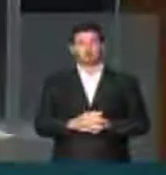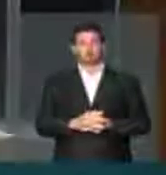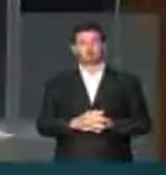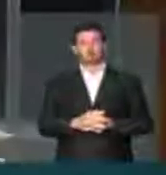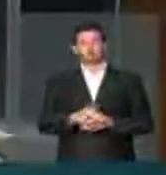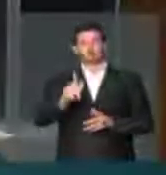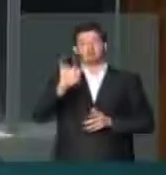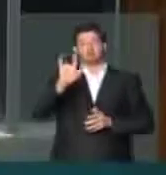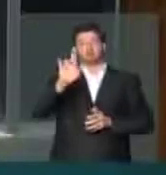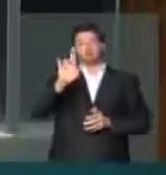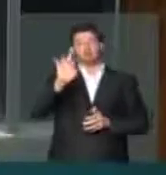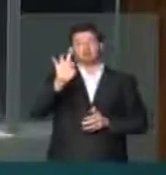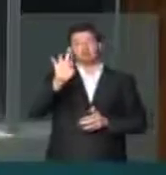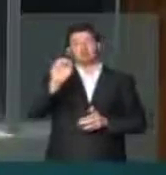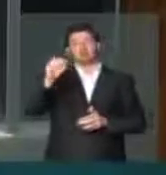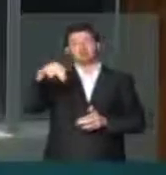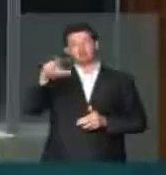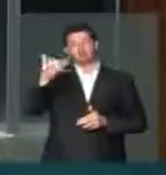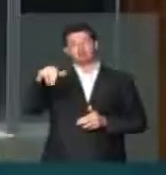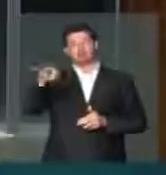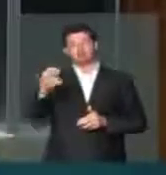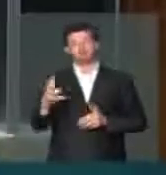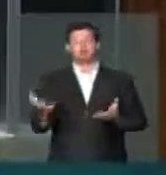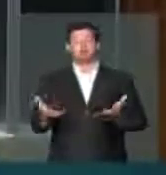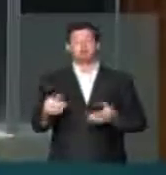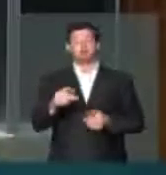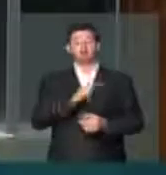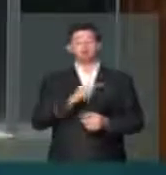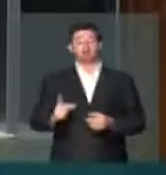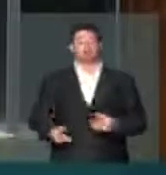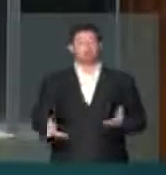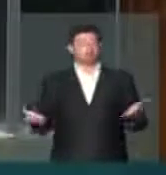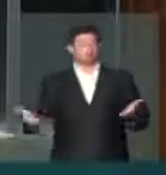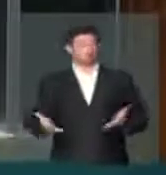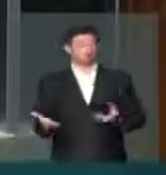Deputado Gilberto Nascimento, que ora preside esta sessão,